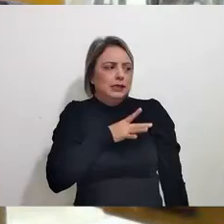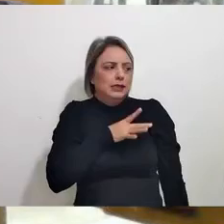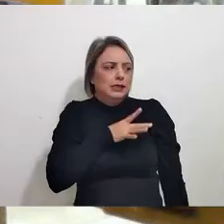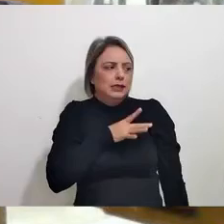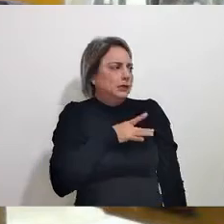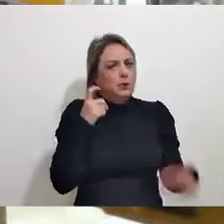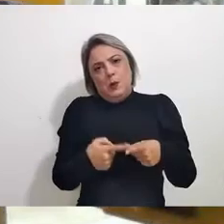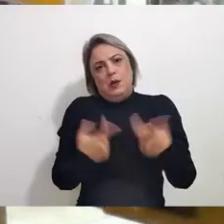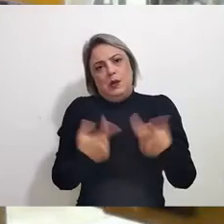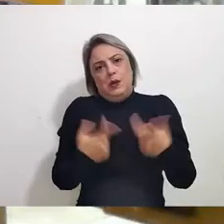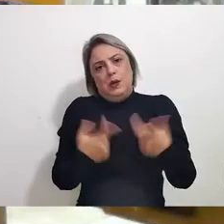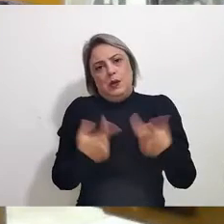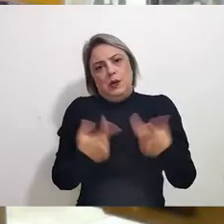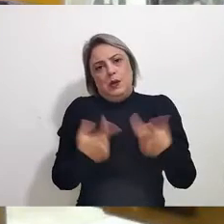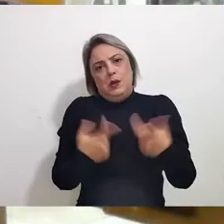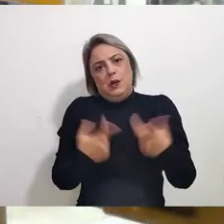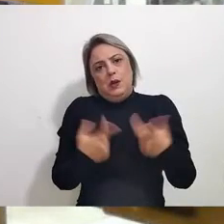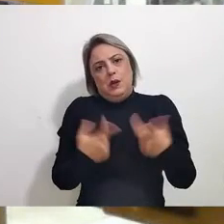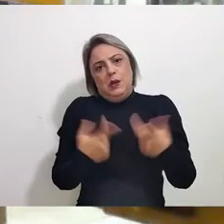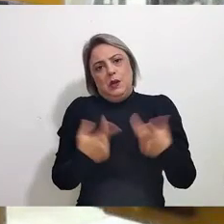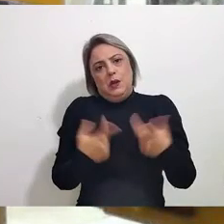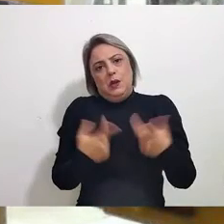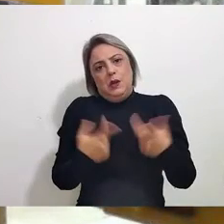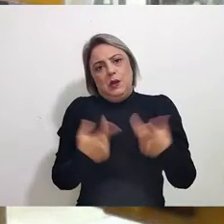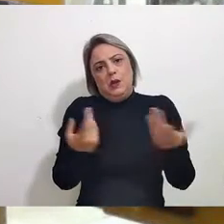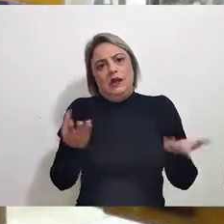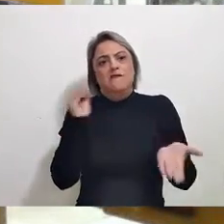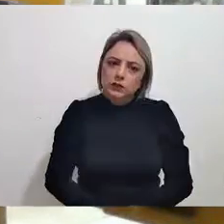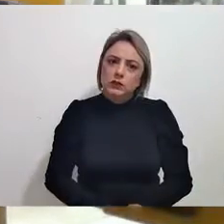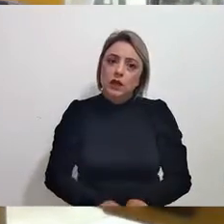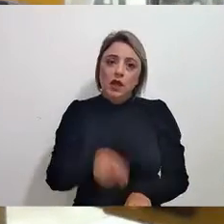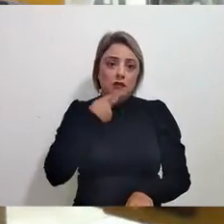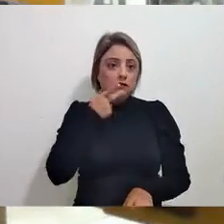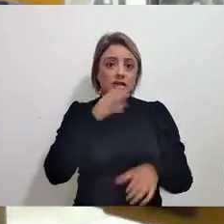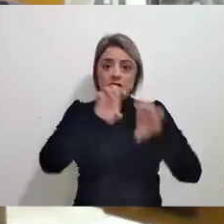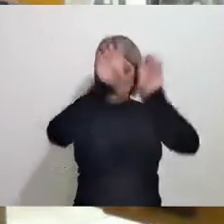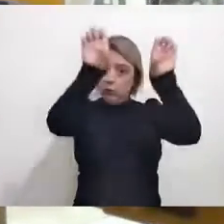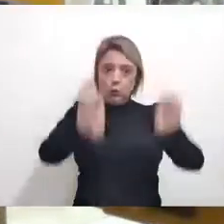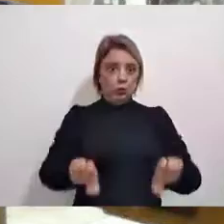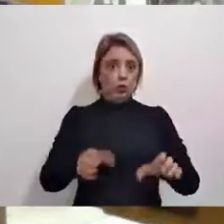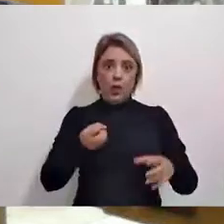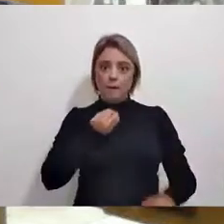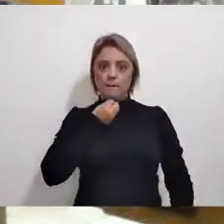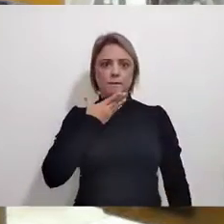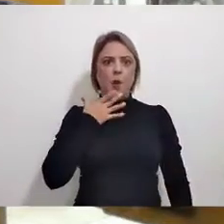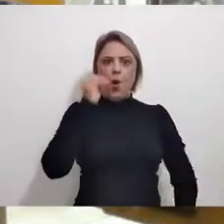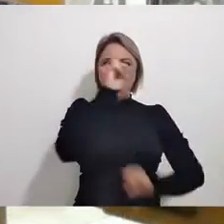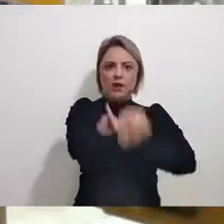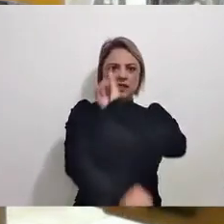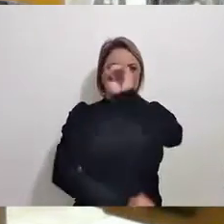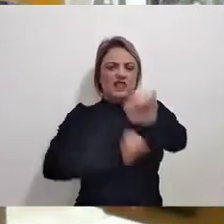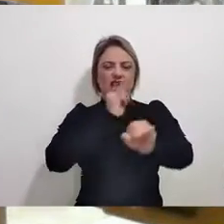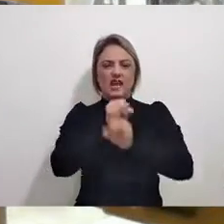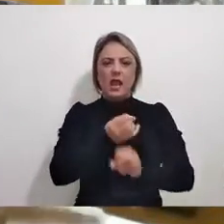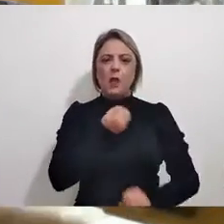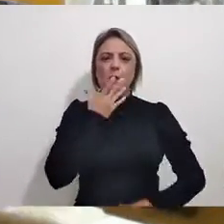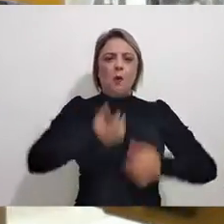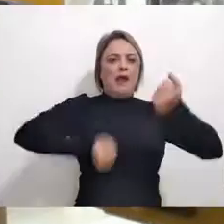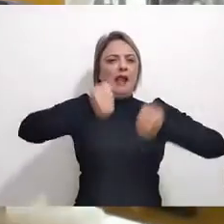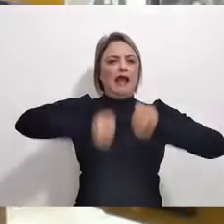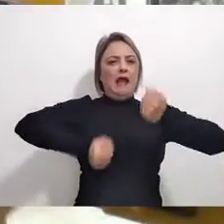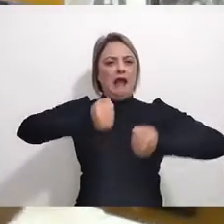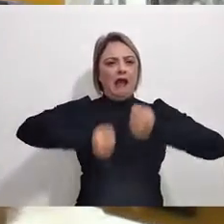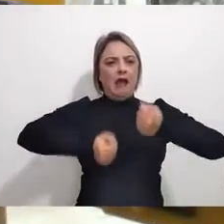estrutura mínima, eu não estou falando de estrutura, como uma boa internet, como um bom carro para a gente e sair fazer o atendimento, um carro para